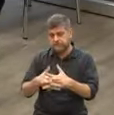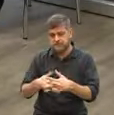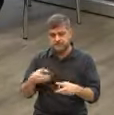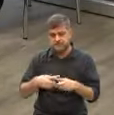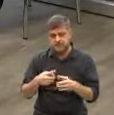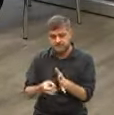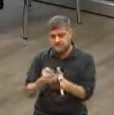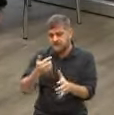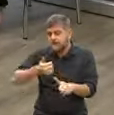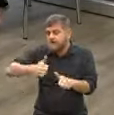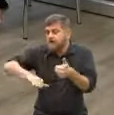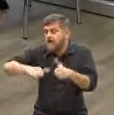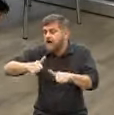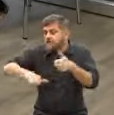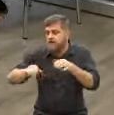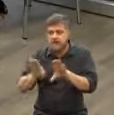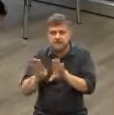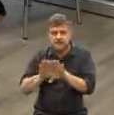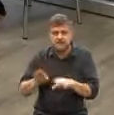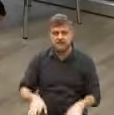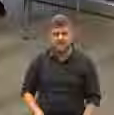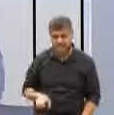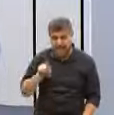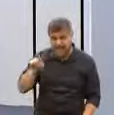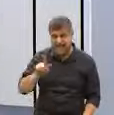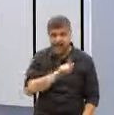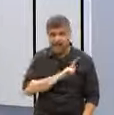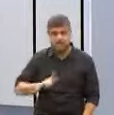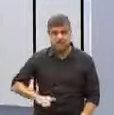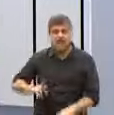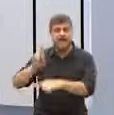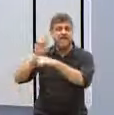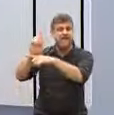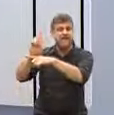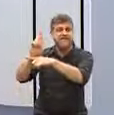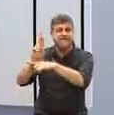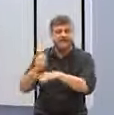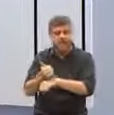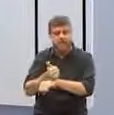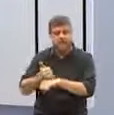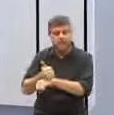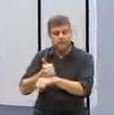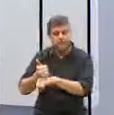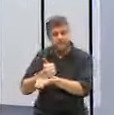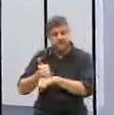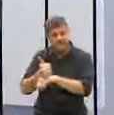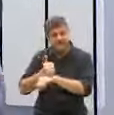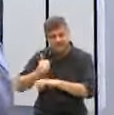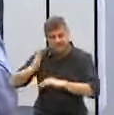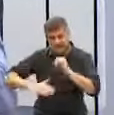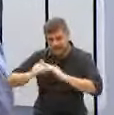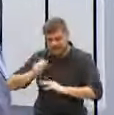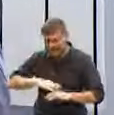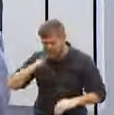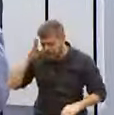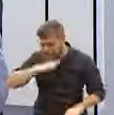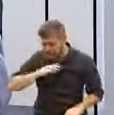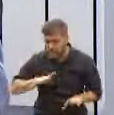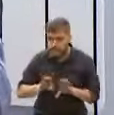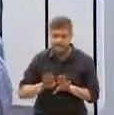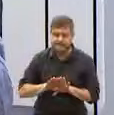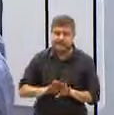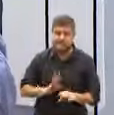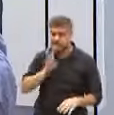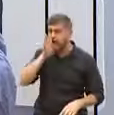às vezes eu fico avaliando isso também. É o Estado representado por profissionais que agem mal e aí o Estado